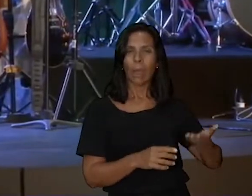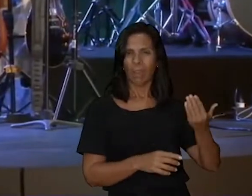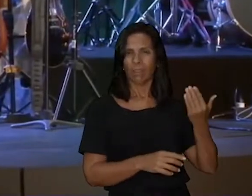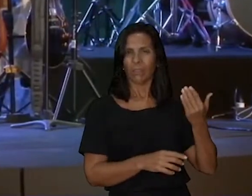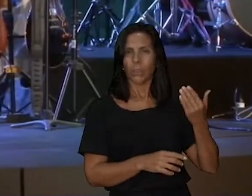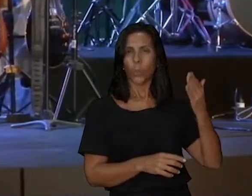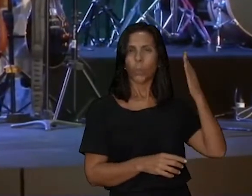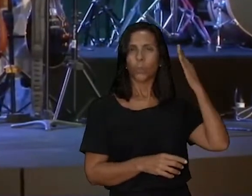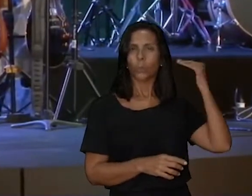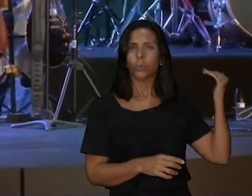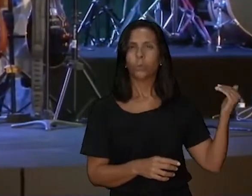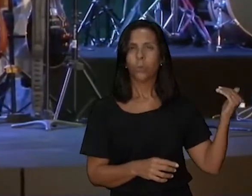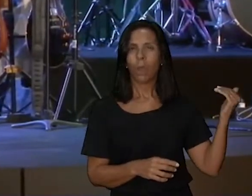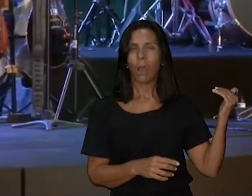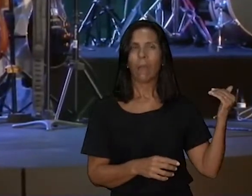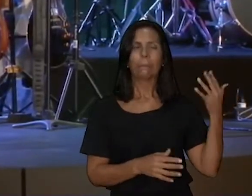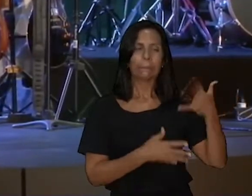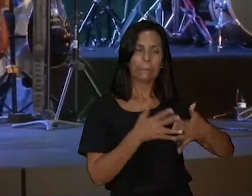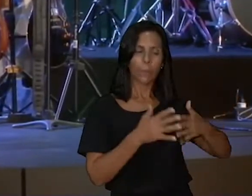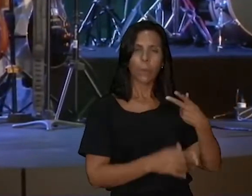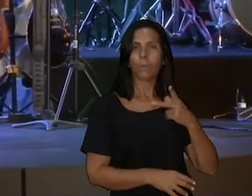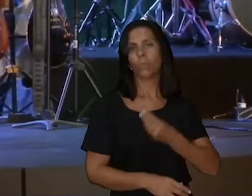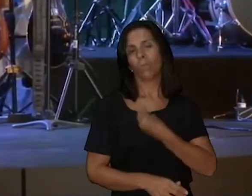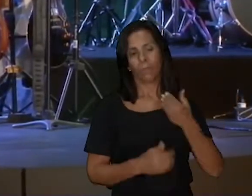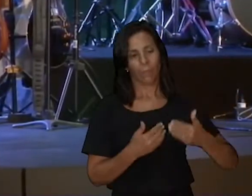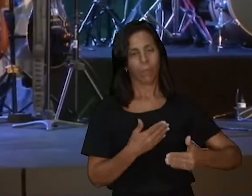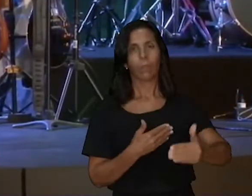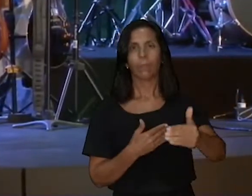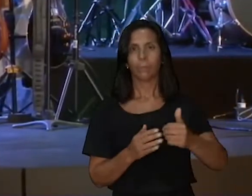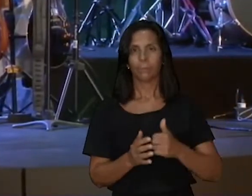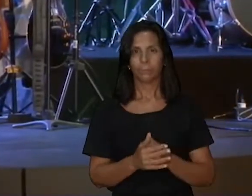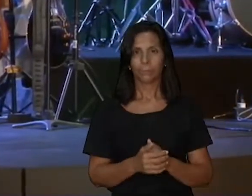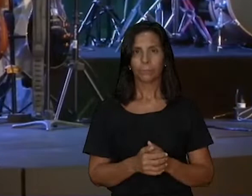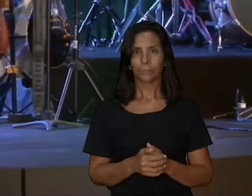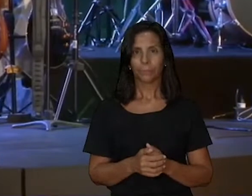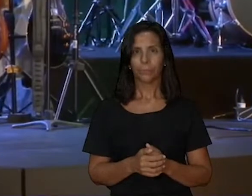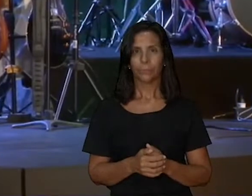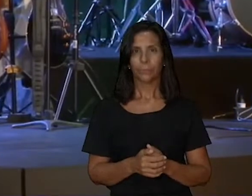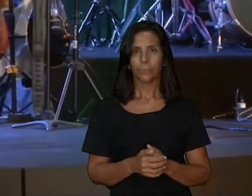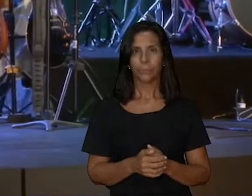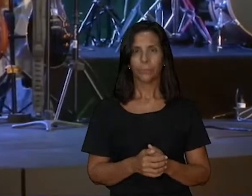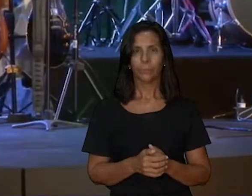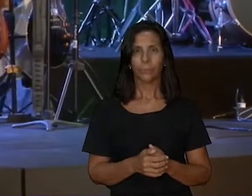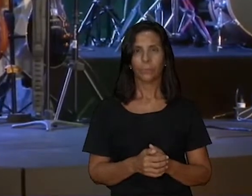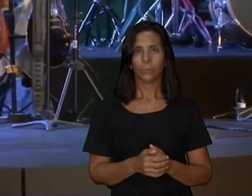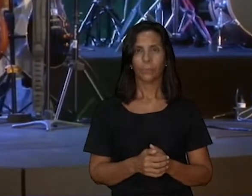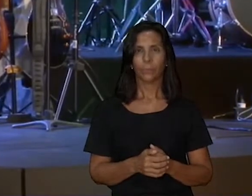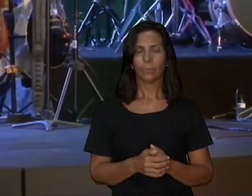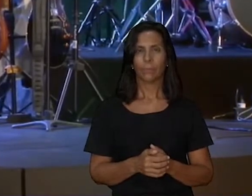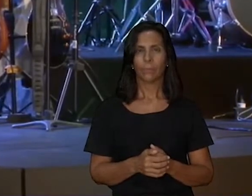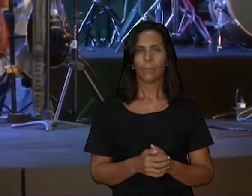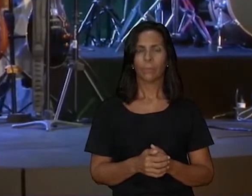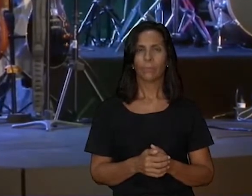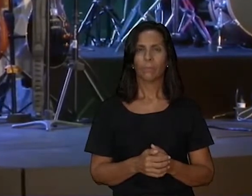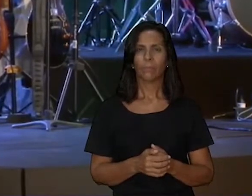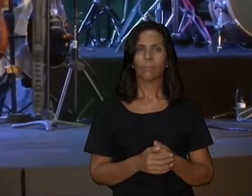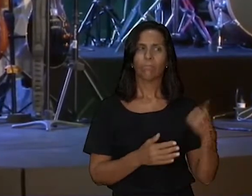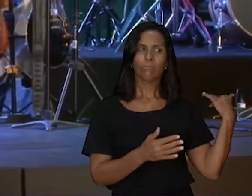Nos últimos anos eu diminuí muito a minha participação em conferências